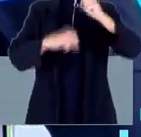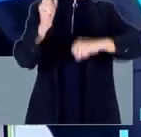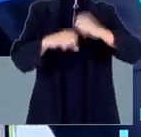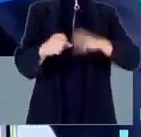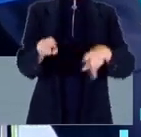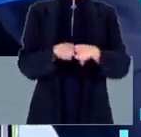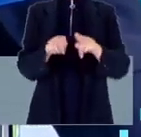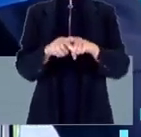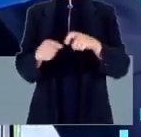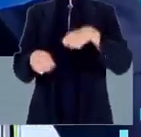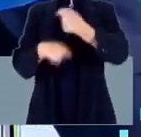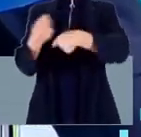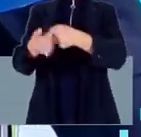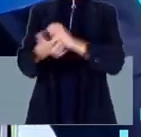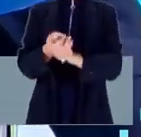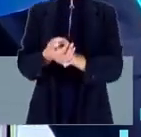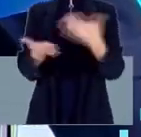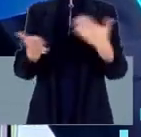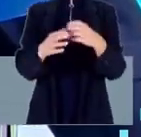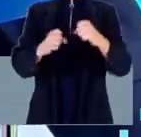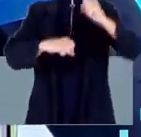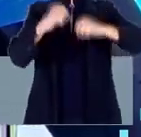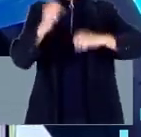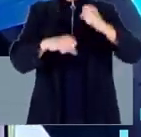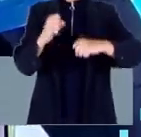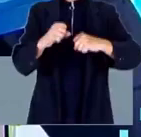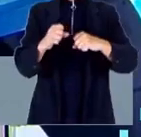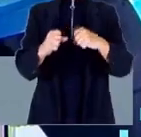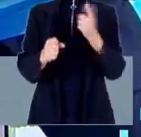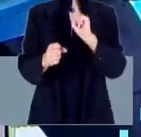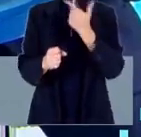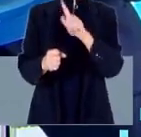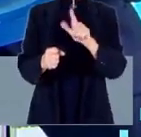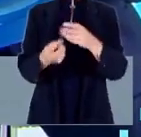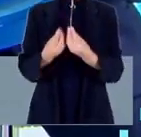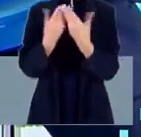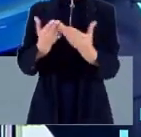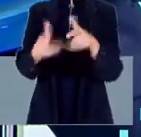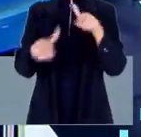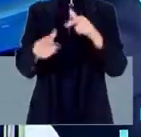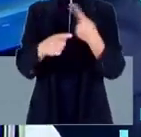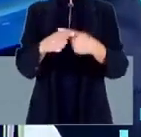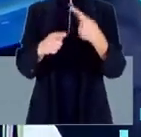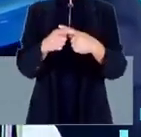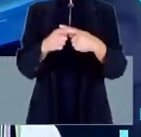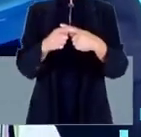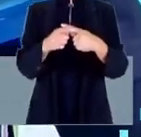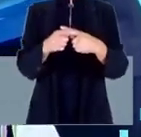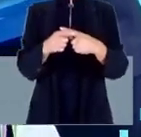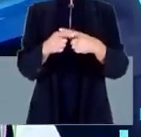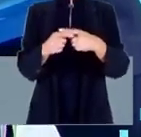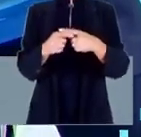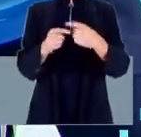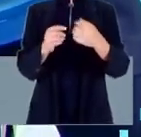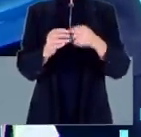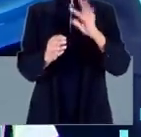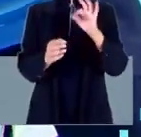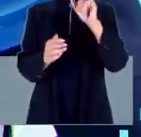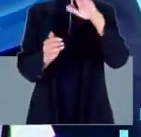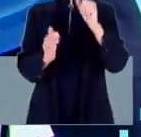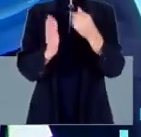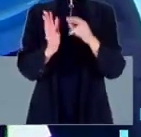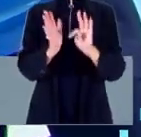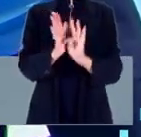de bens e de comércio hoje a indústria não consegue gerar Mais Emprego porque a carga tributária ela é muito alta em cima da pessoa